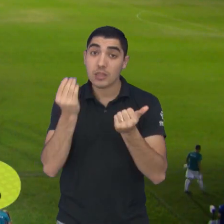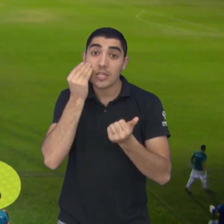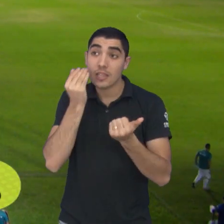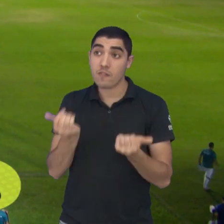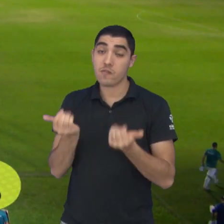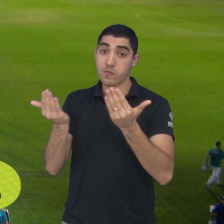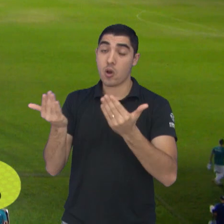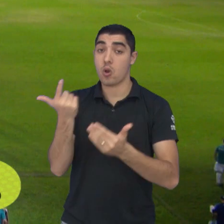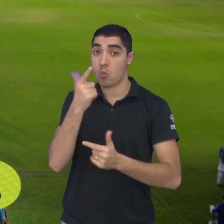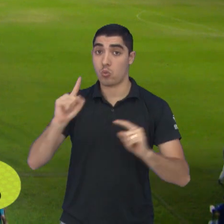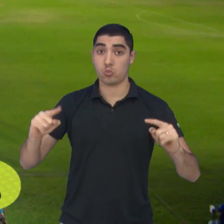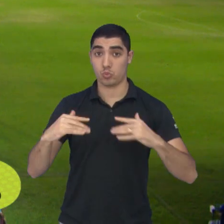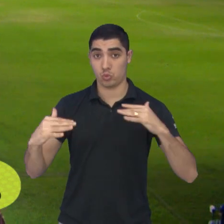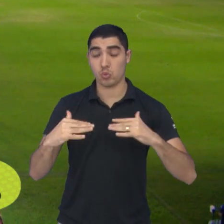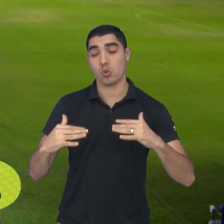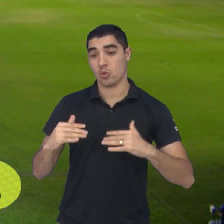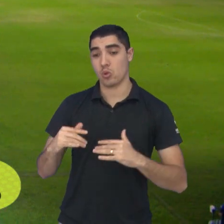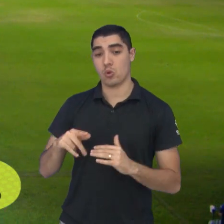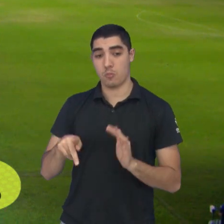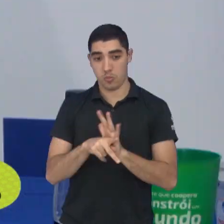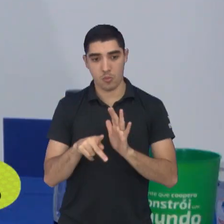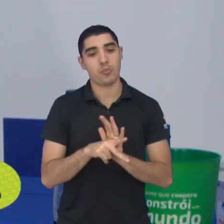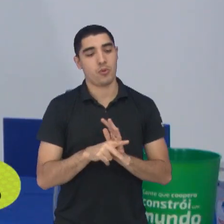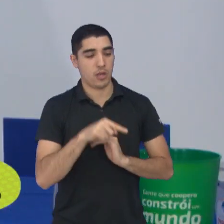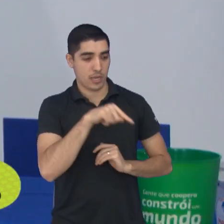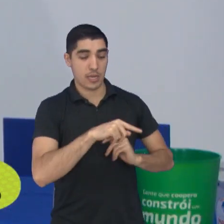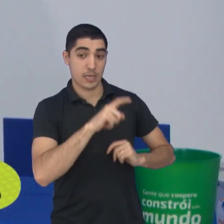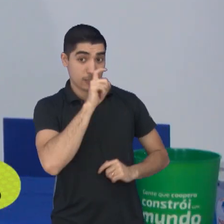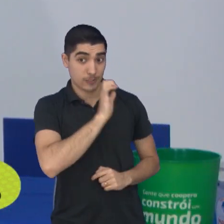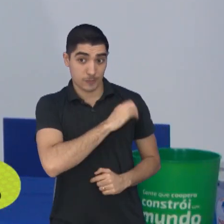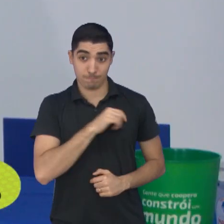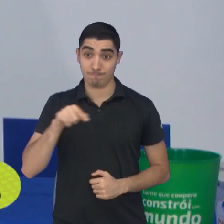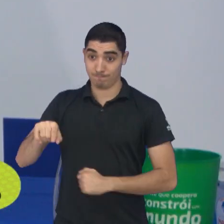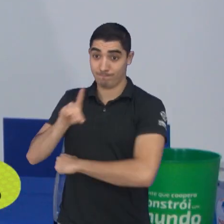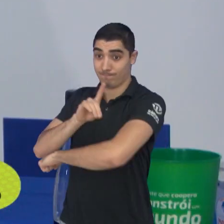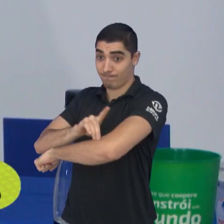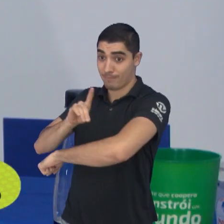casa contra o Água Santa. E para isso acontecer, Sérgio Guedes